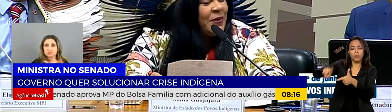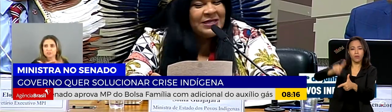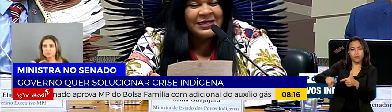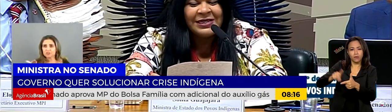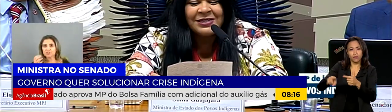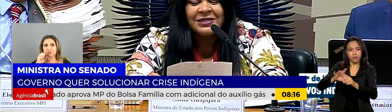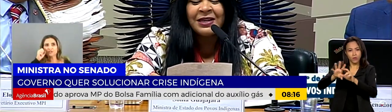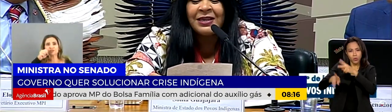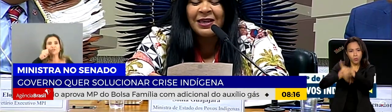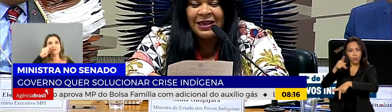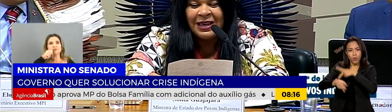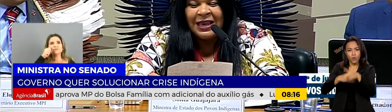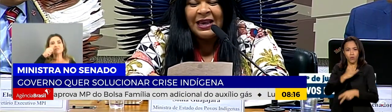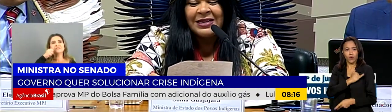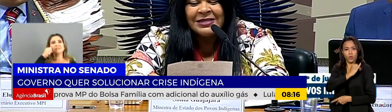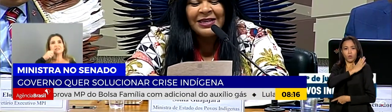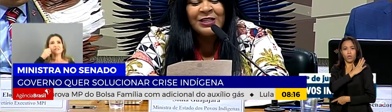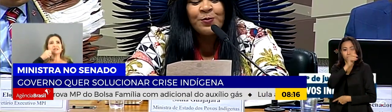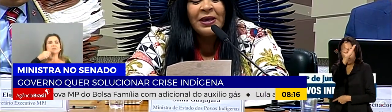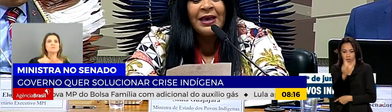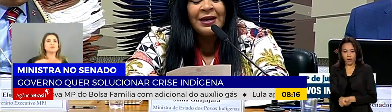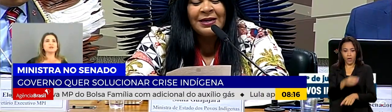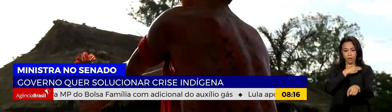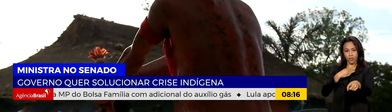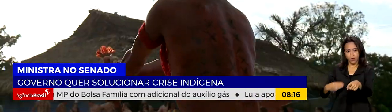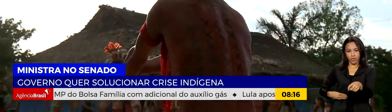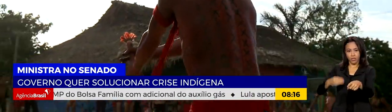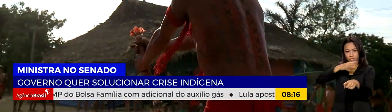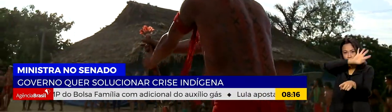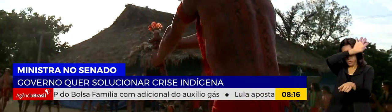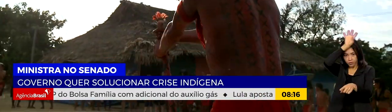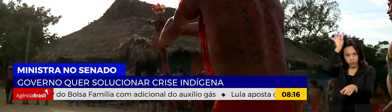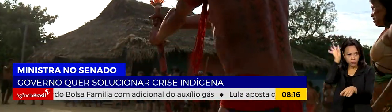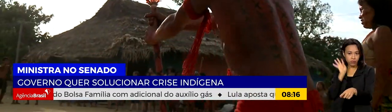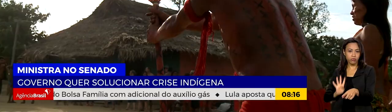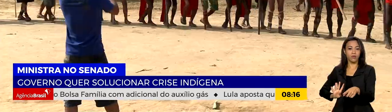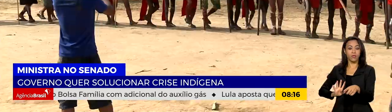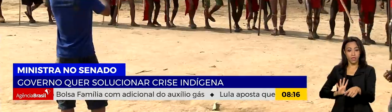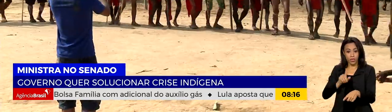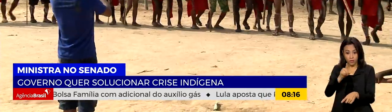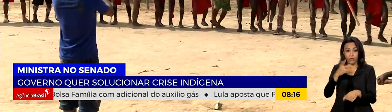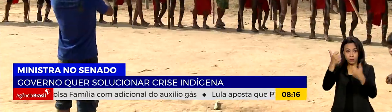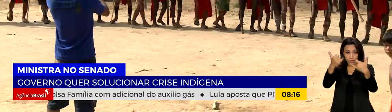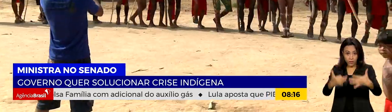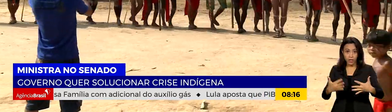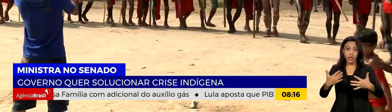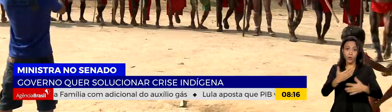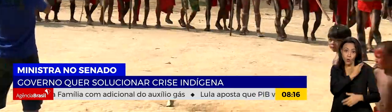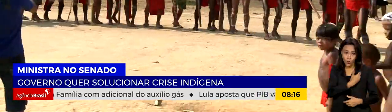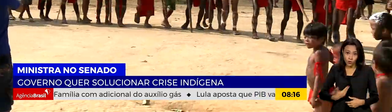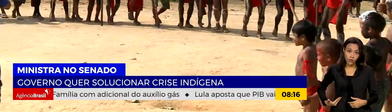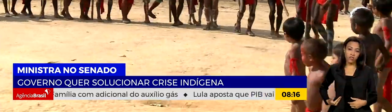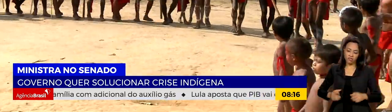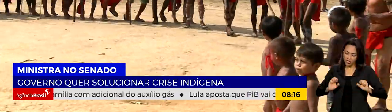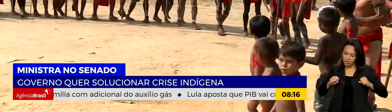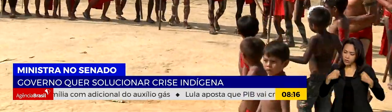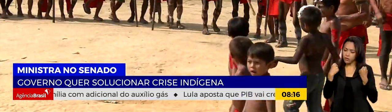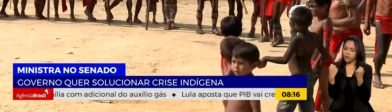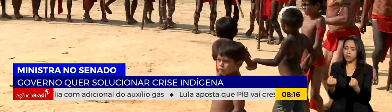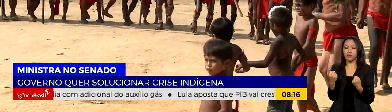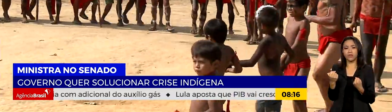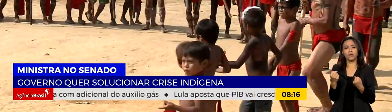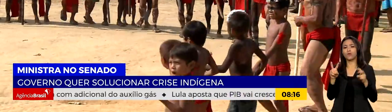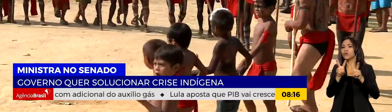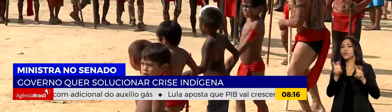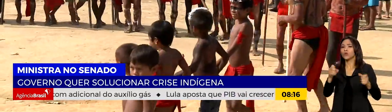Yanomami, a ministra Sônia Guajajara reafirmou que o governo federal está empenhado em resolver a grave situação enfrentada